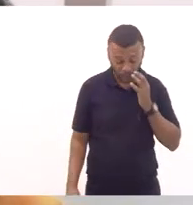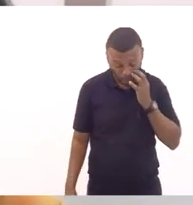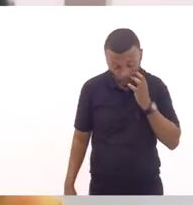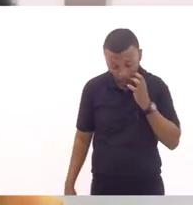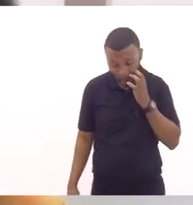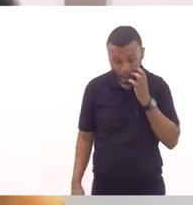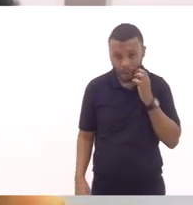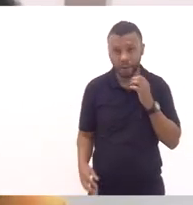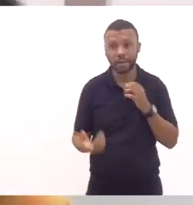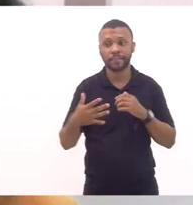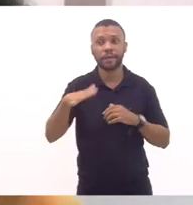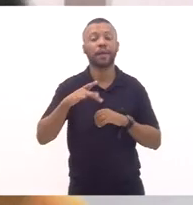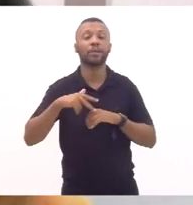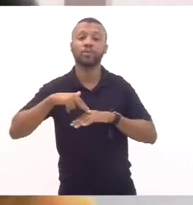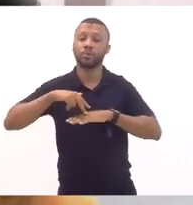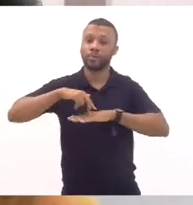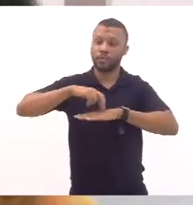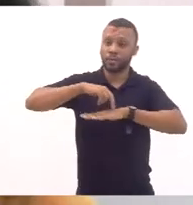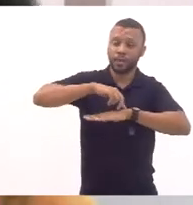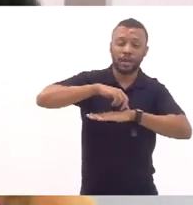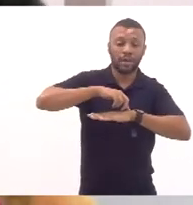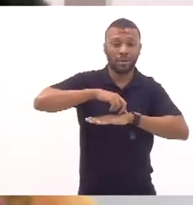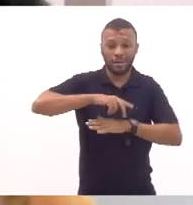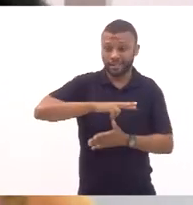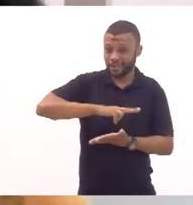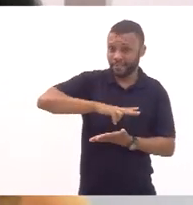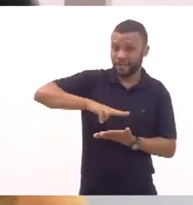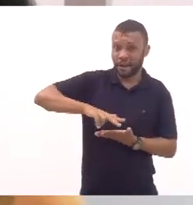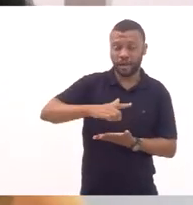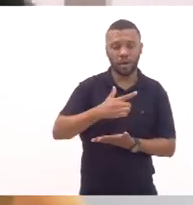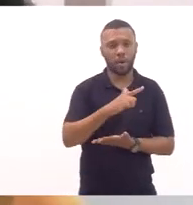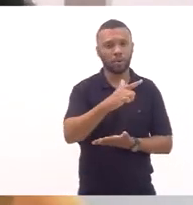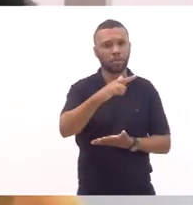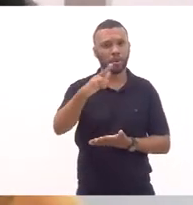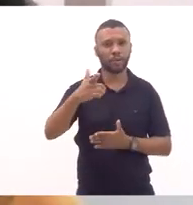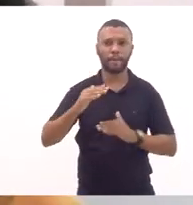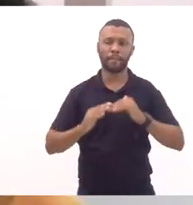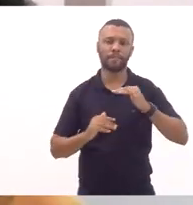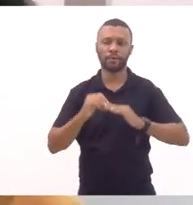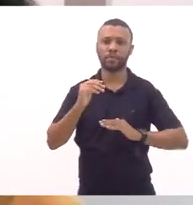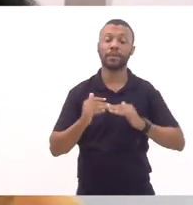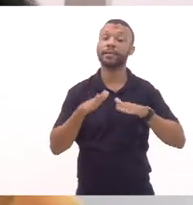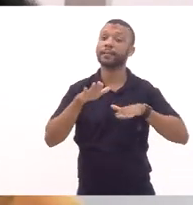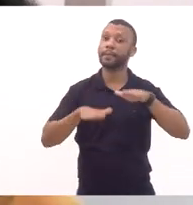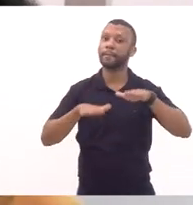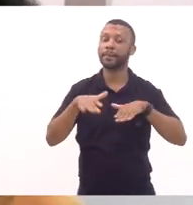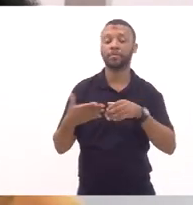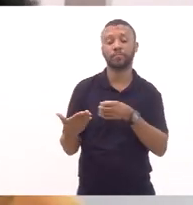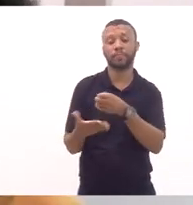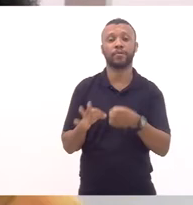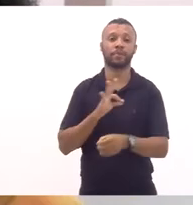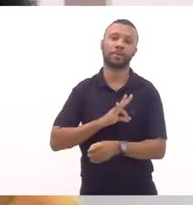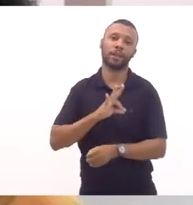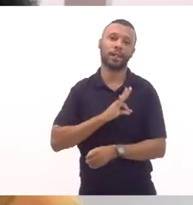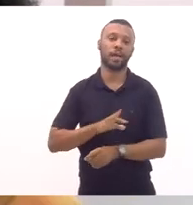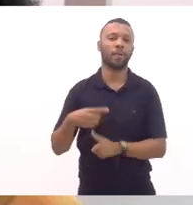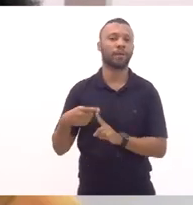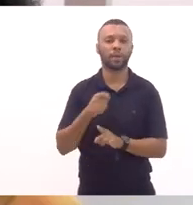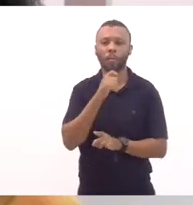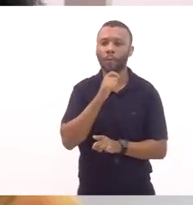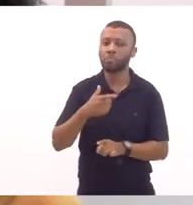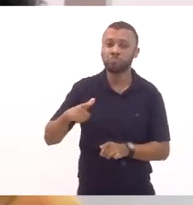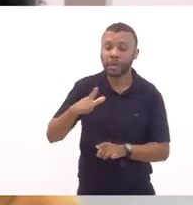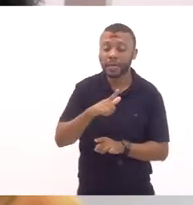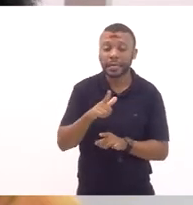dos modelos e tantas outras profissões que dependem do piso salarial porque eles não têm